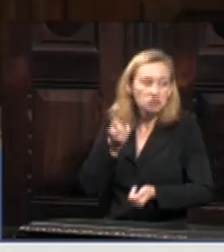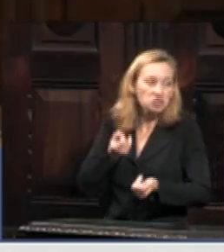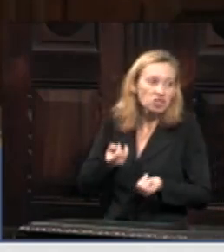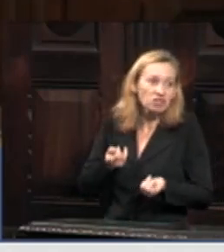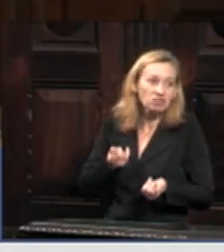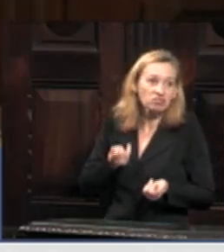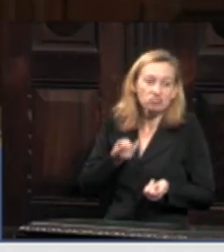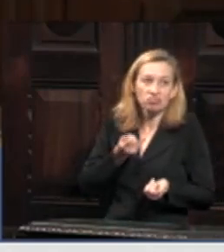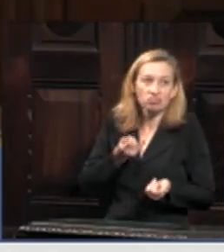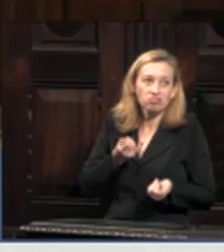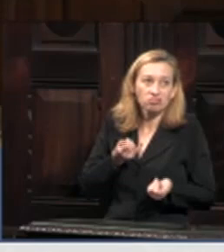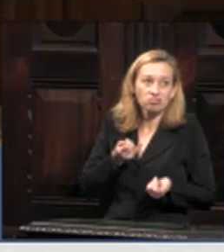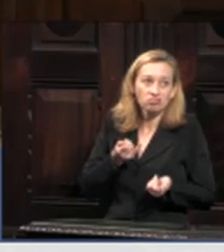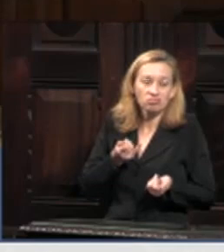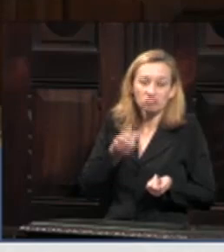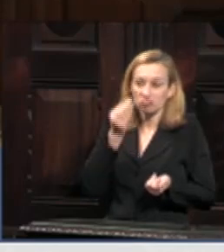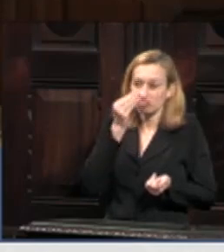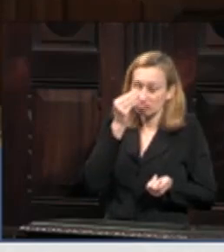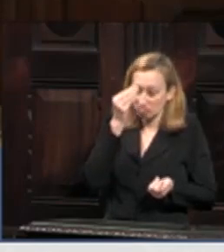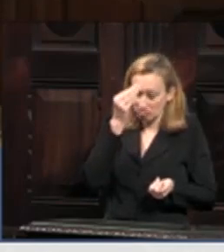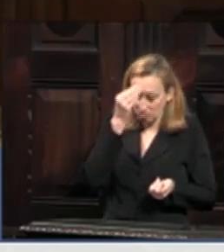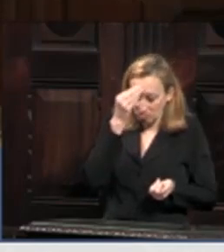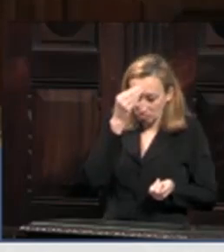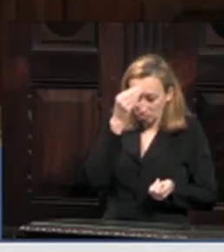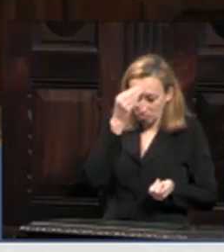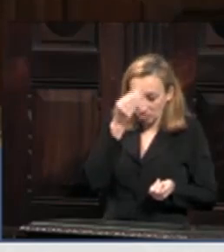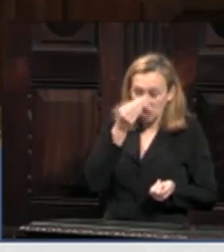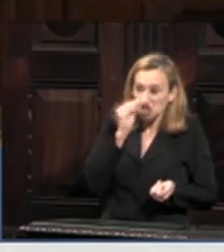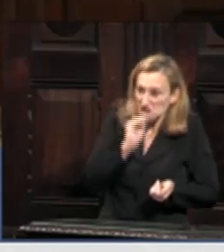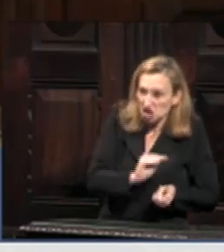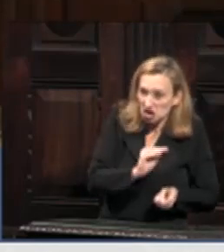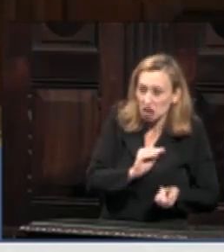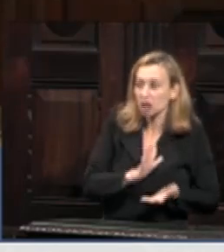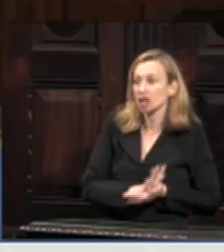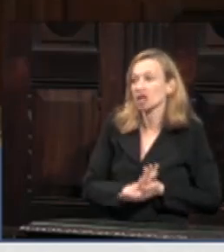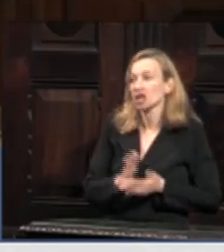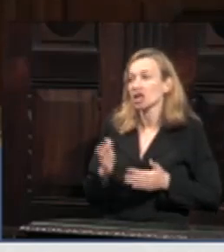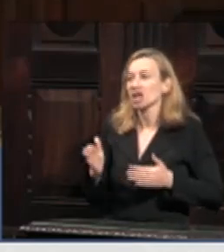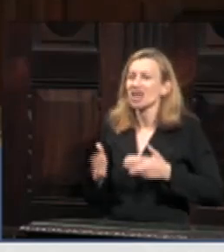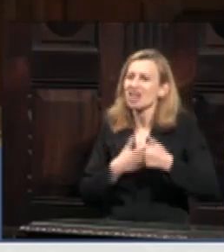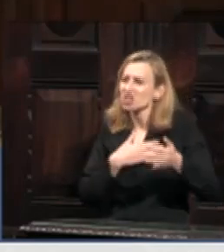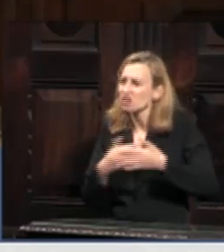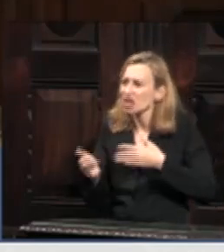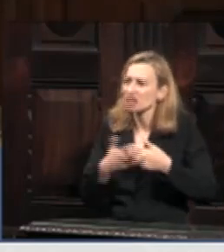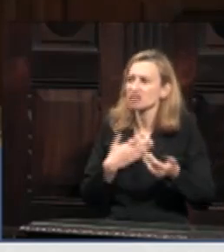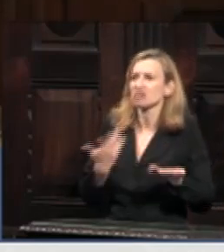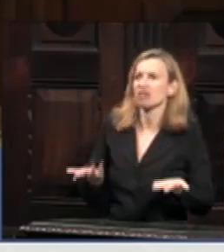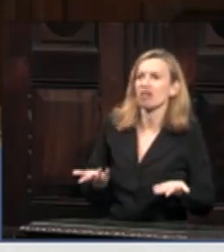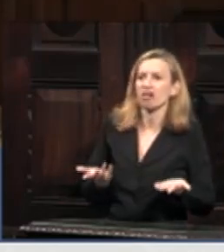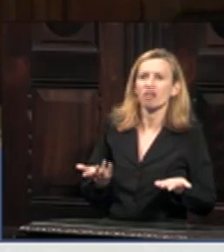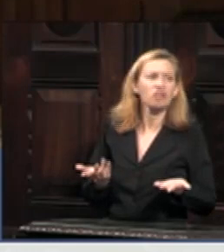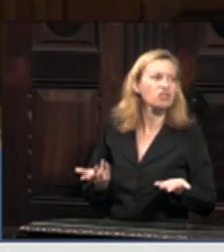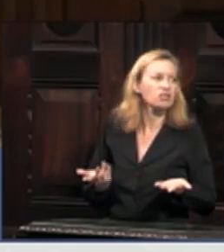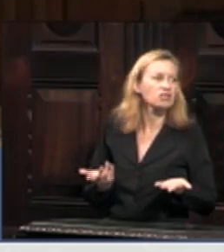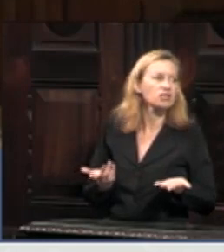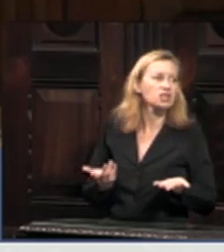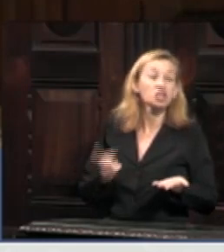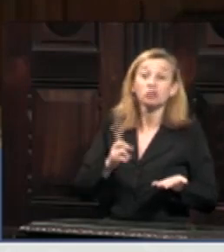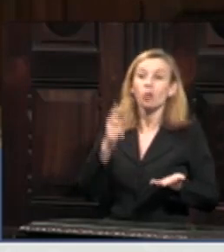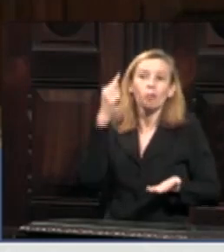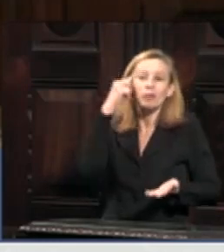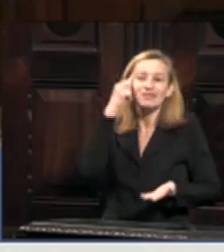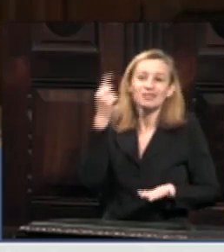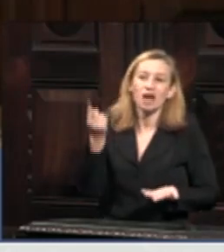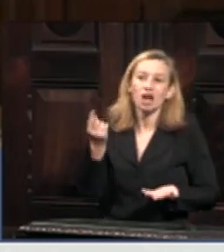desesperançadas e muitas das vezes tomadas por cegueira e por surdez e não fazerem uma reflexão